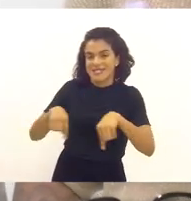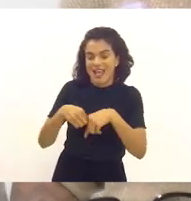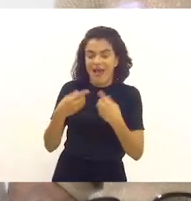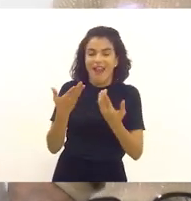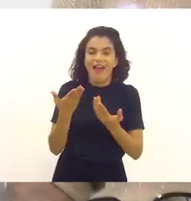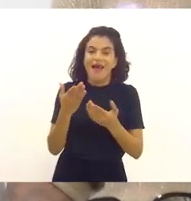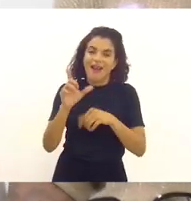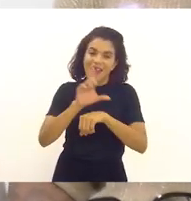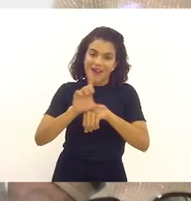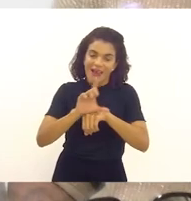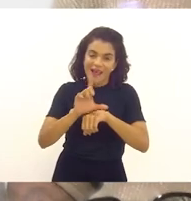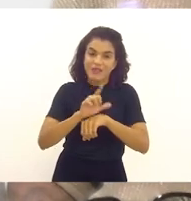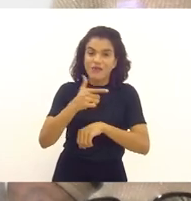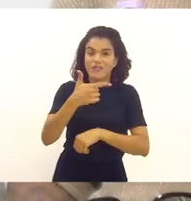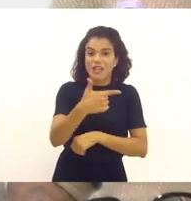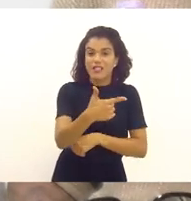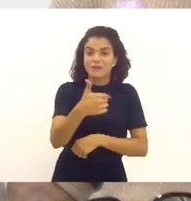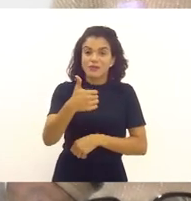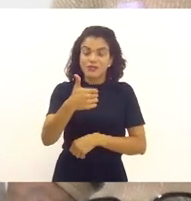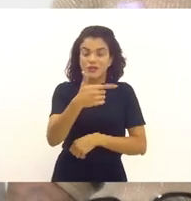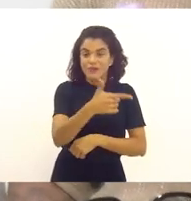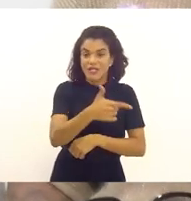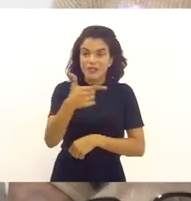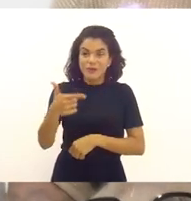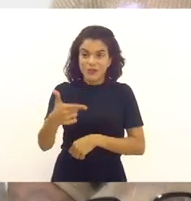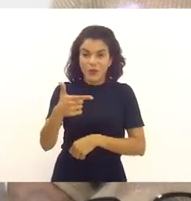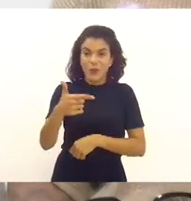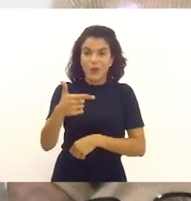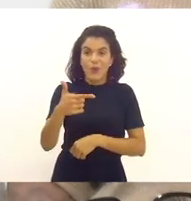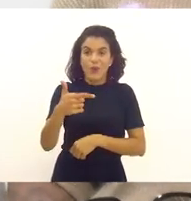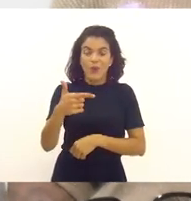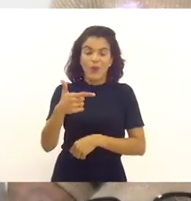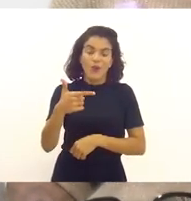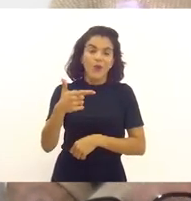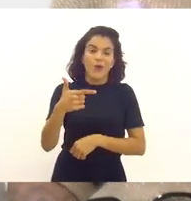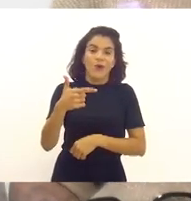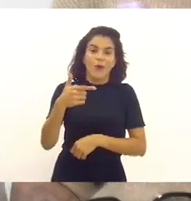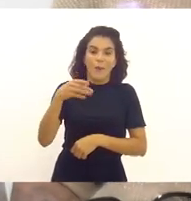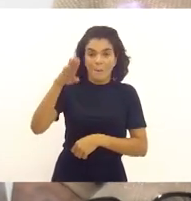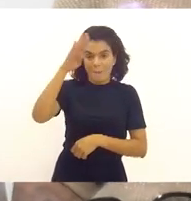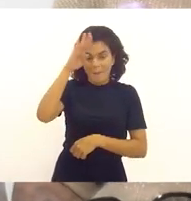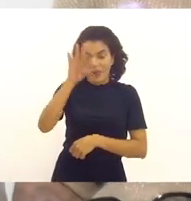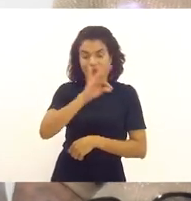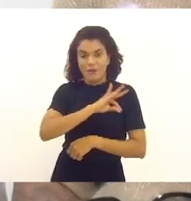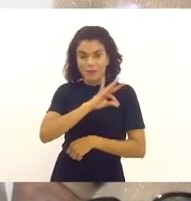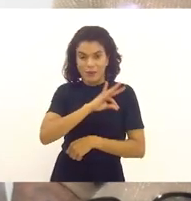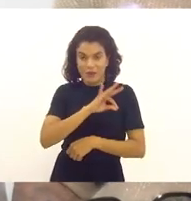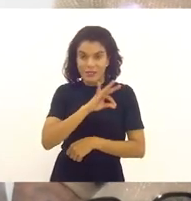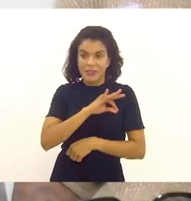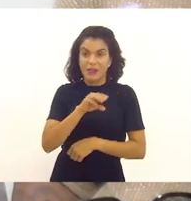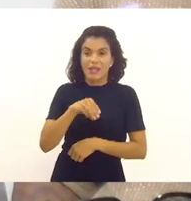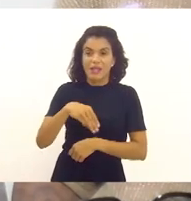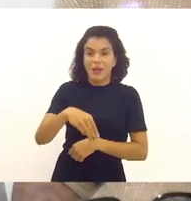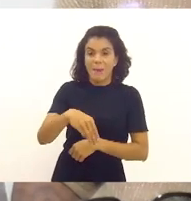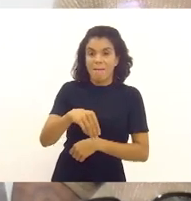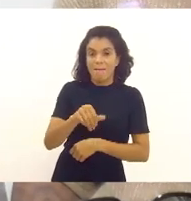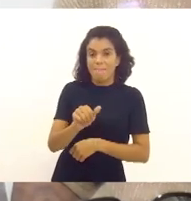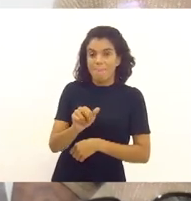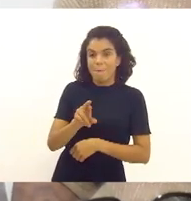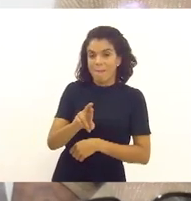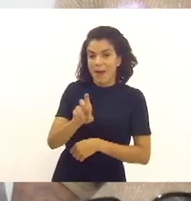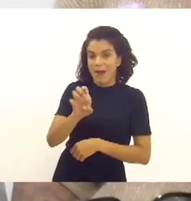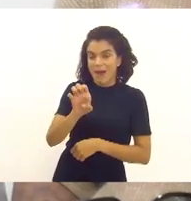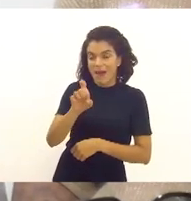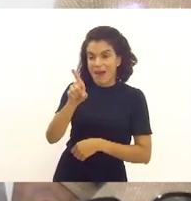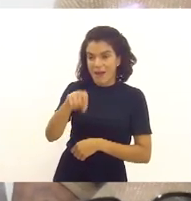Segundo Batalhão que é o batalhão da Maré mas essa sala lilás por conta da realidade A gente sempre fala que esse trabalho ele